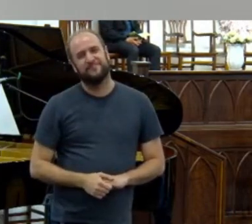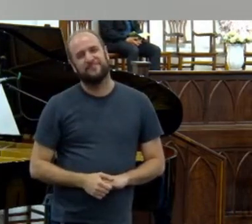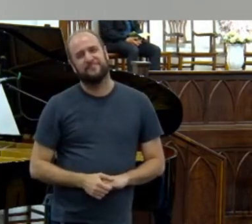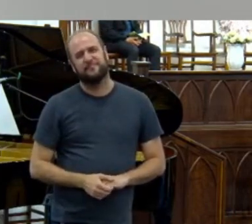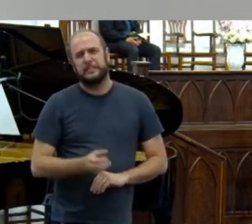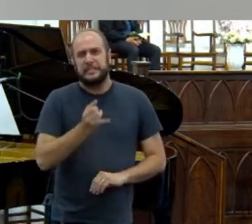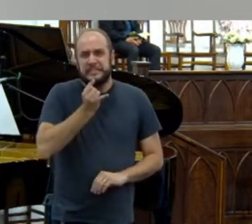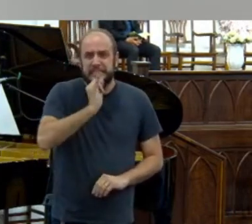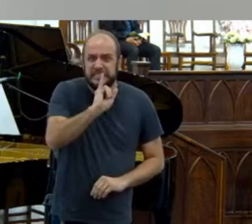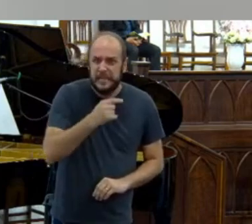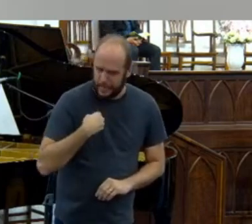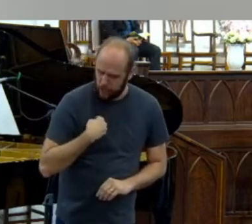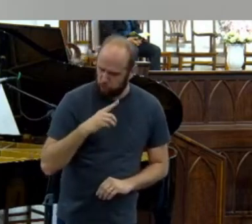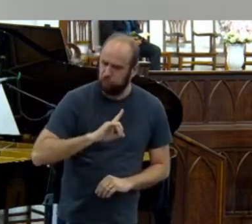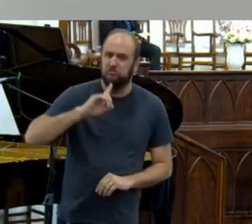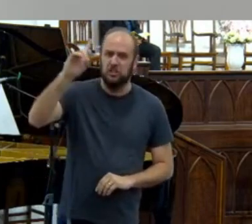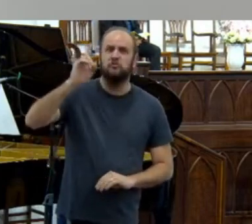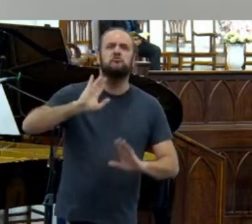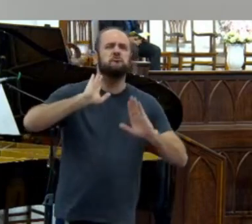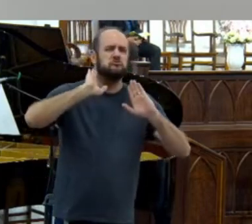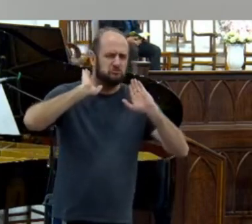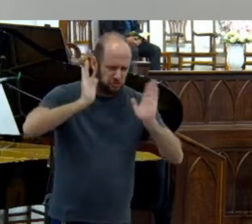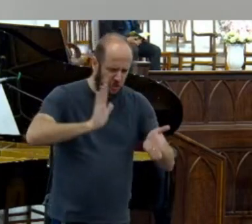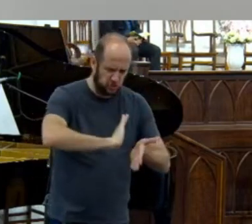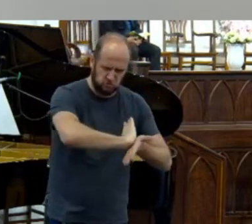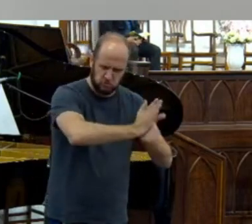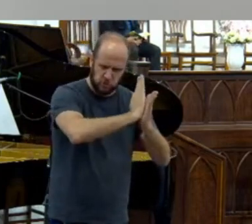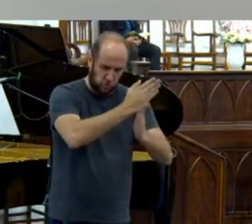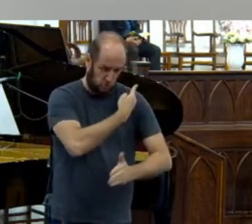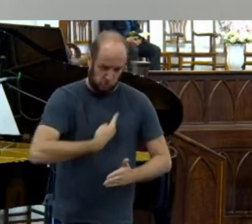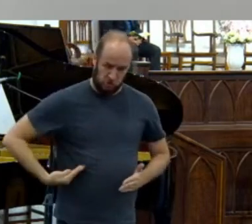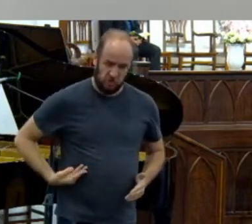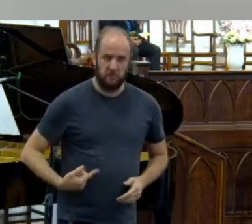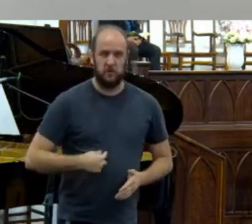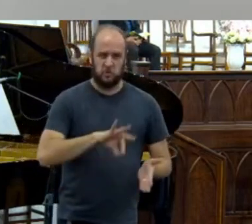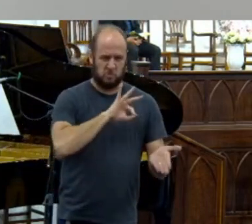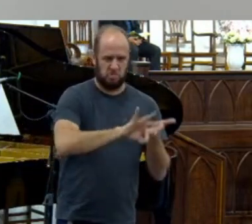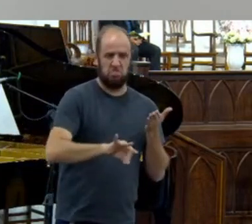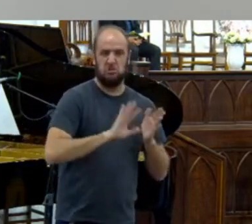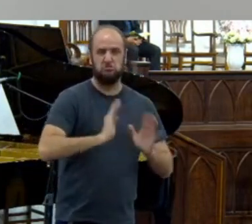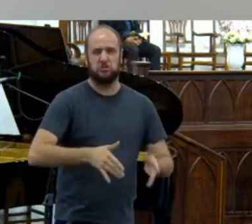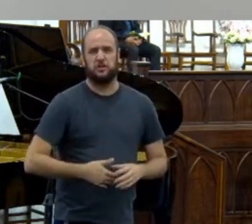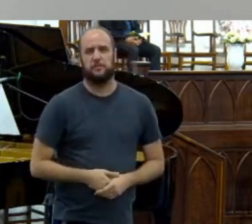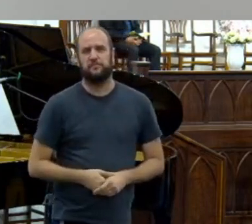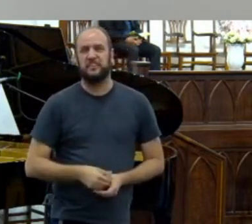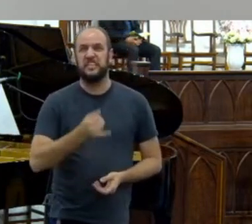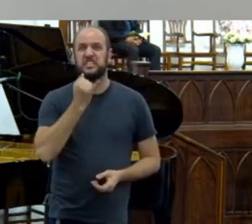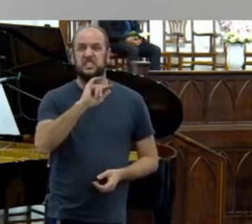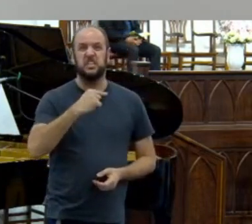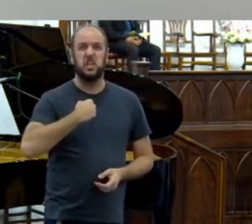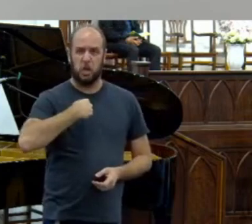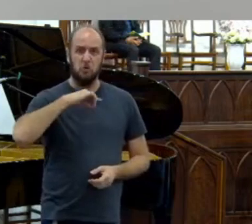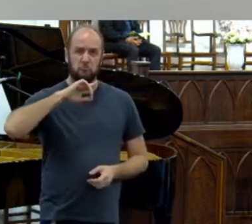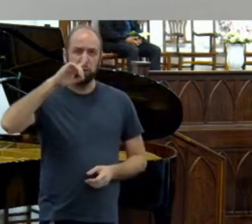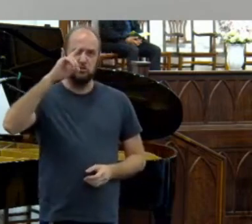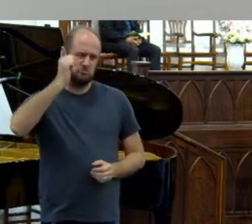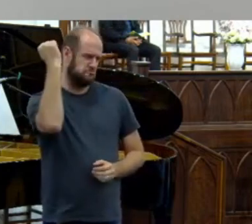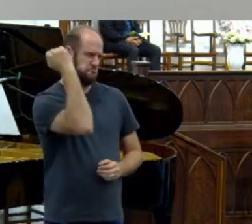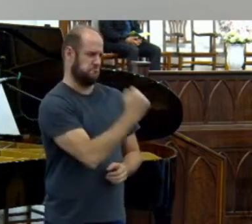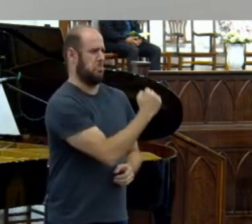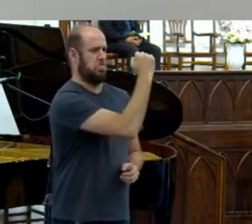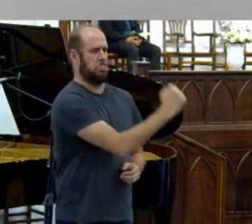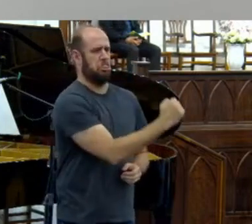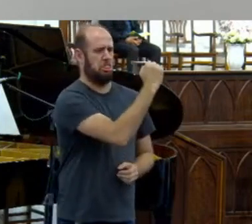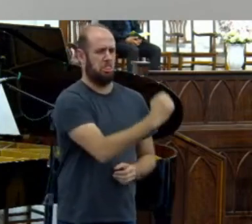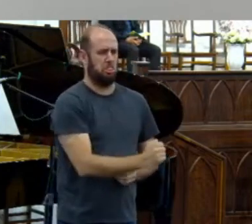Se eu fosse Deus, já teria tirado esse governo do país. Se eu fosse Deus, eu teria mandado matar fulano, beltrano, ciclano.